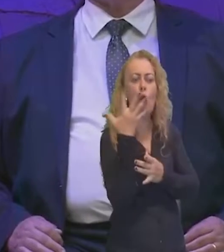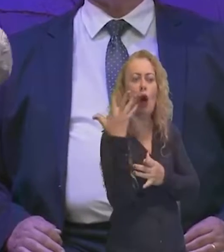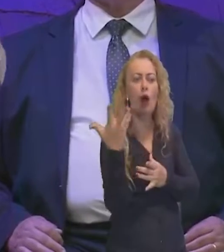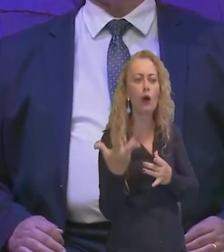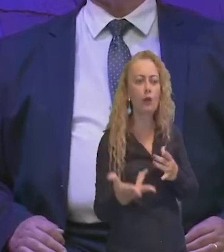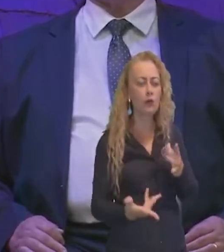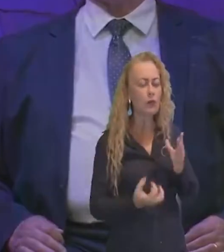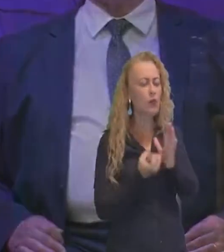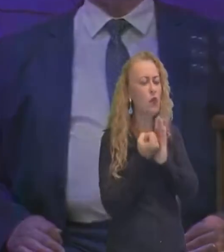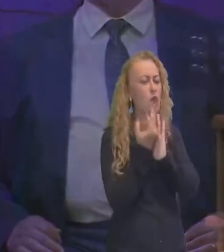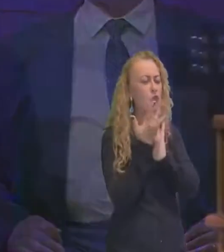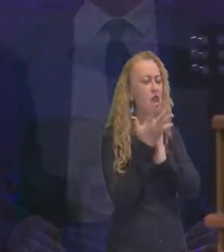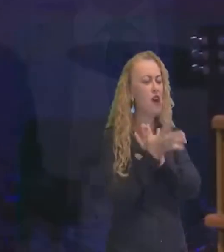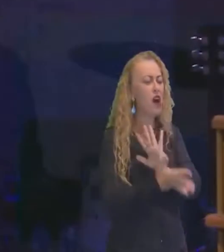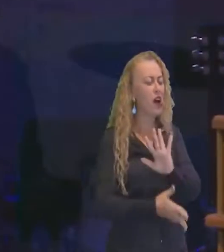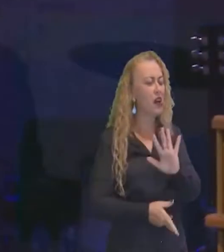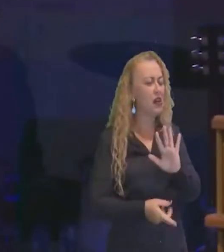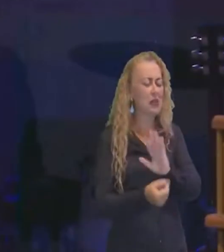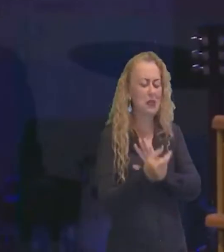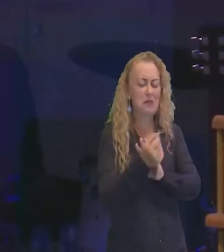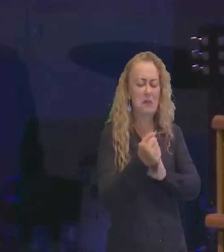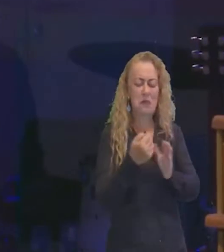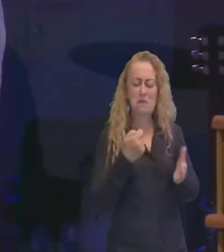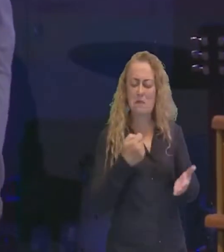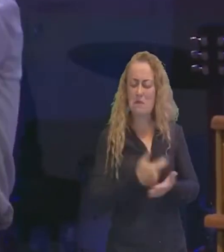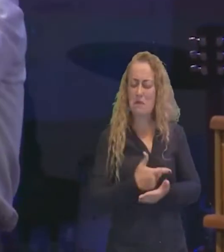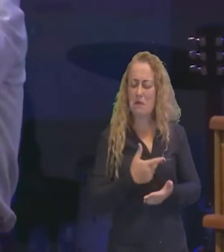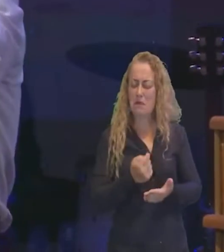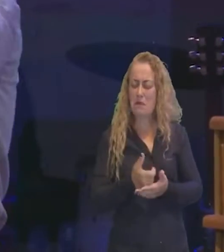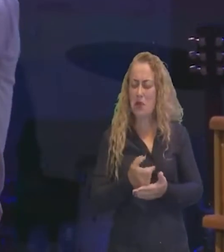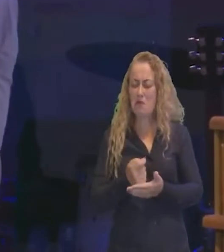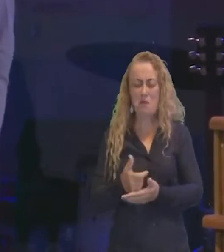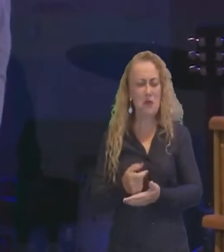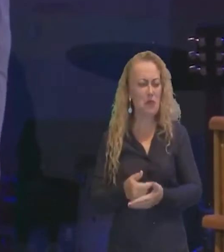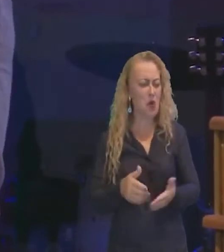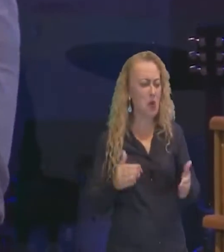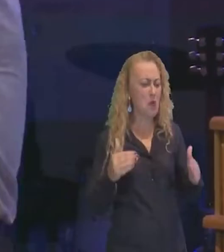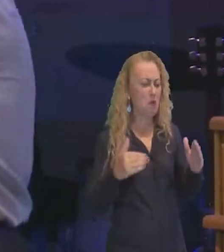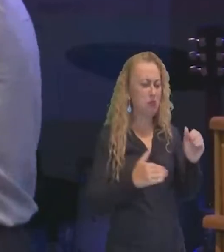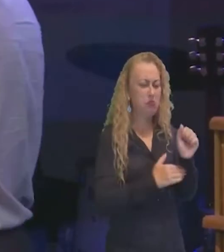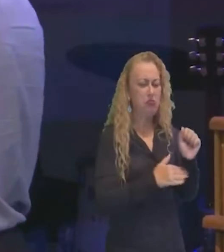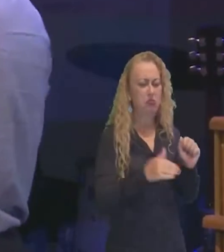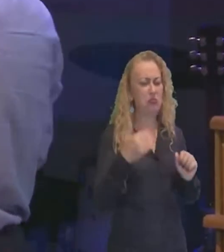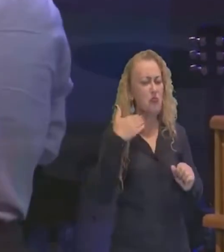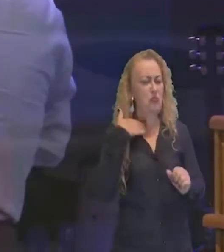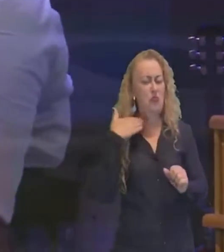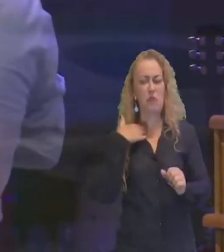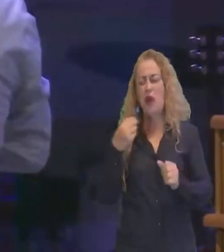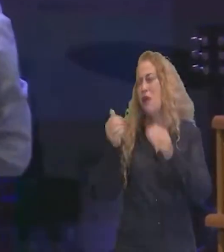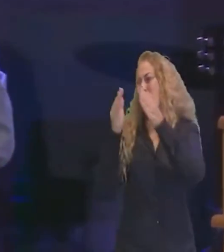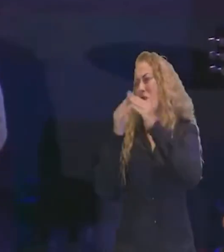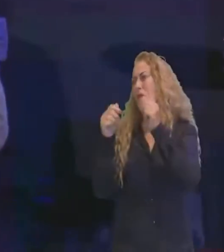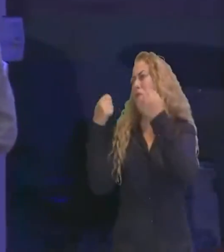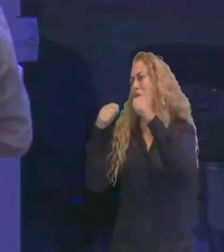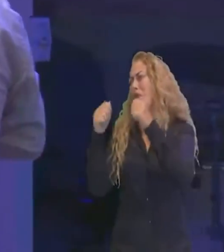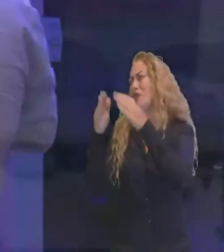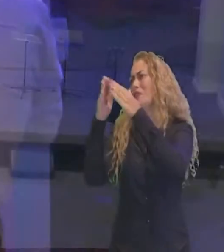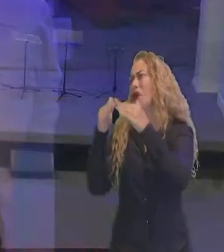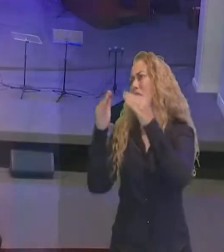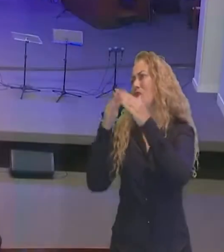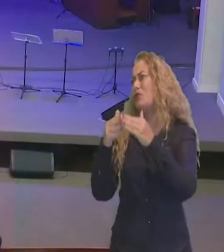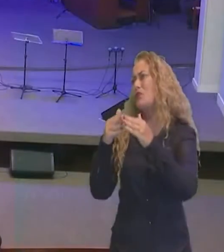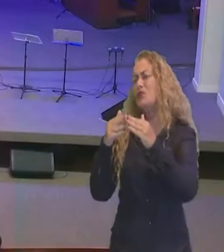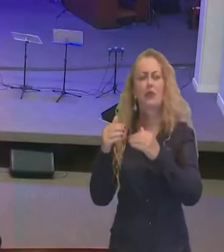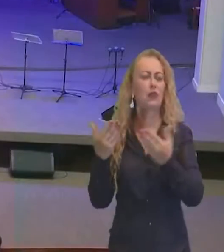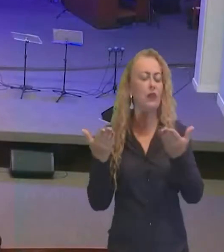o dinheiro não chega até o final do mês e começamos a entrar no cheque especial e no cartão não sei o quê, e empréstimo no banco,